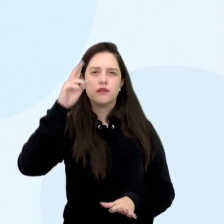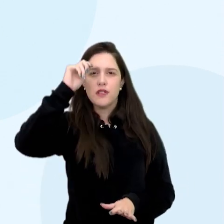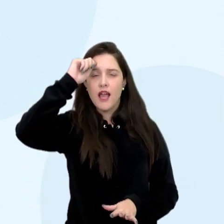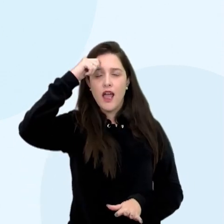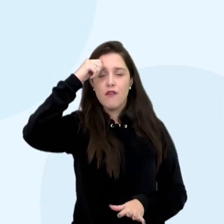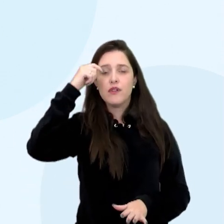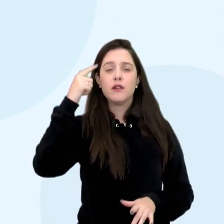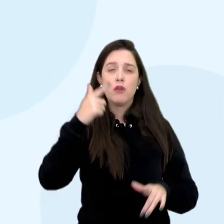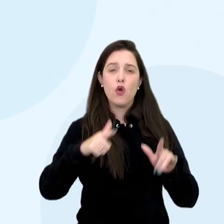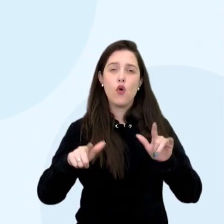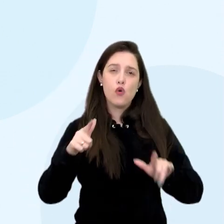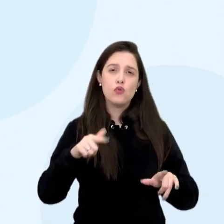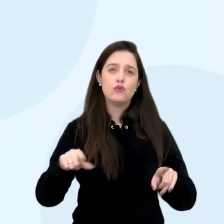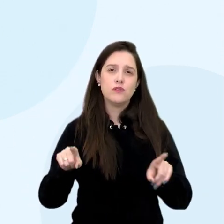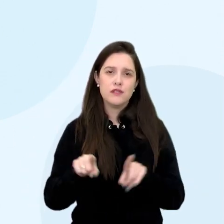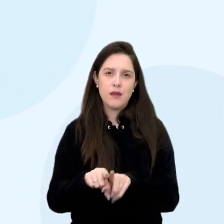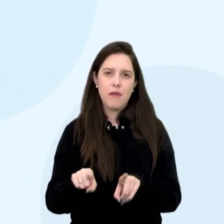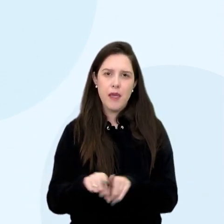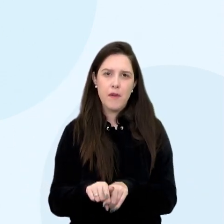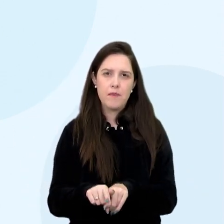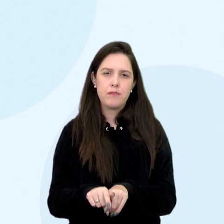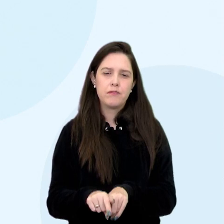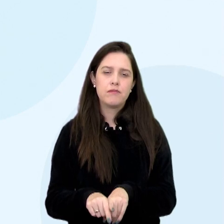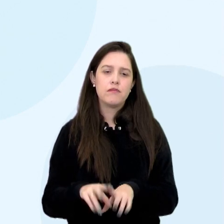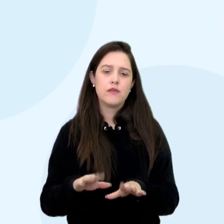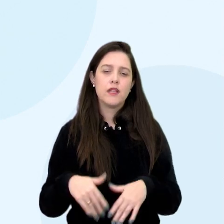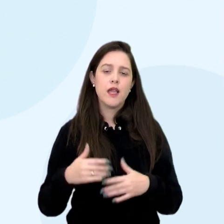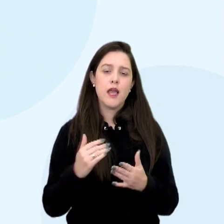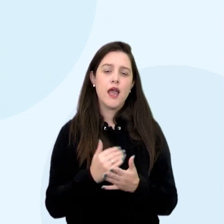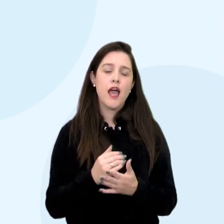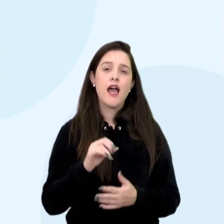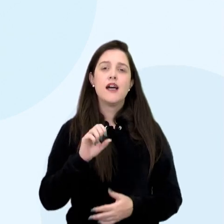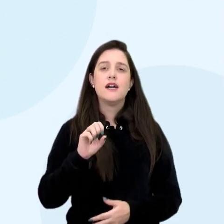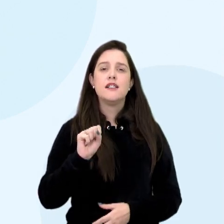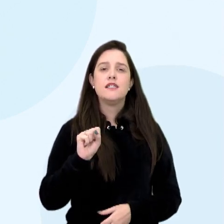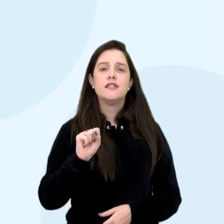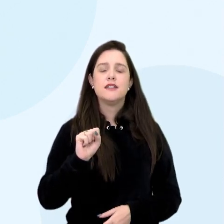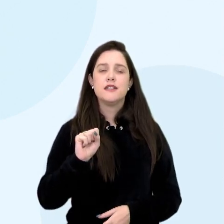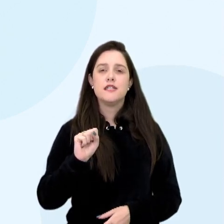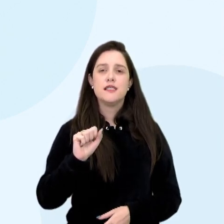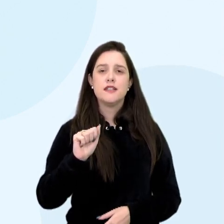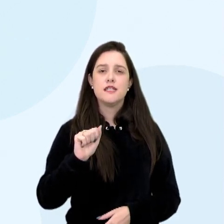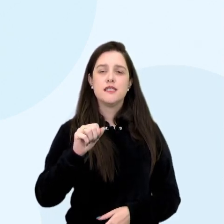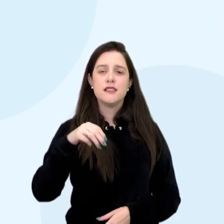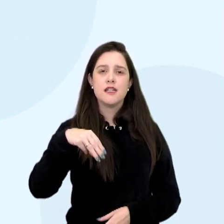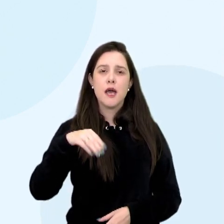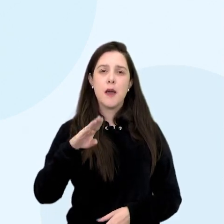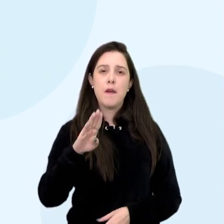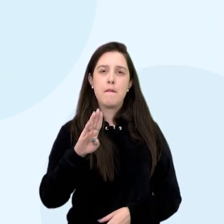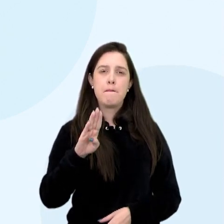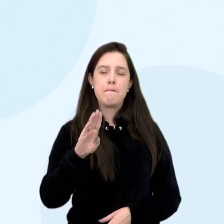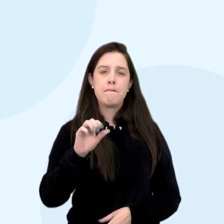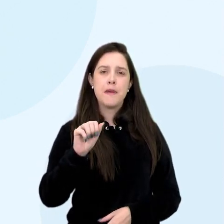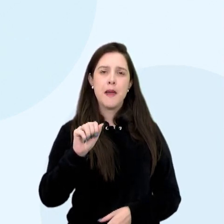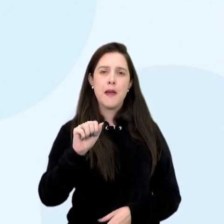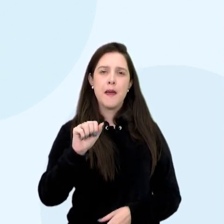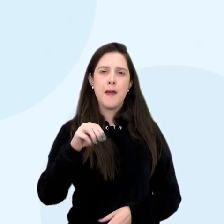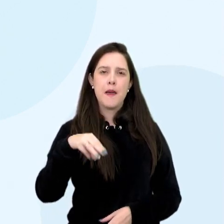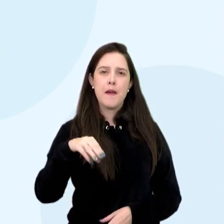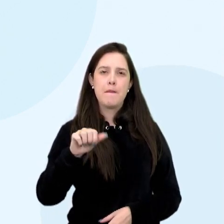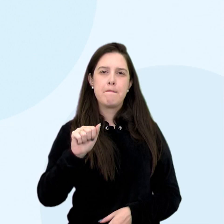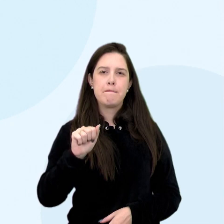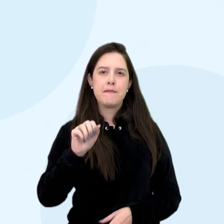temos outros aí, ó, né, a samambaia aí encontrada em vários continentes aí, que está em verde, né, e na